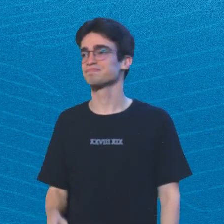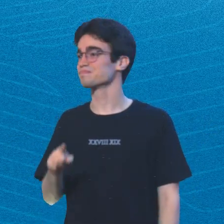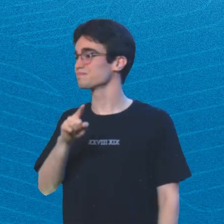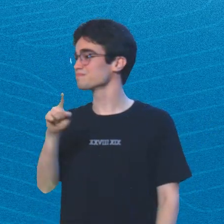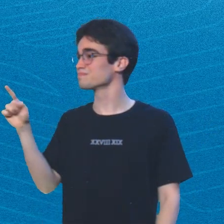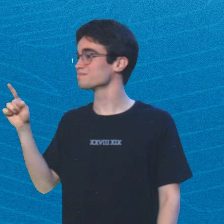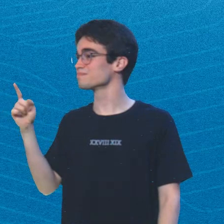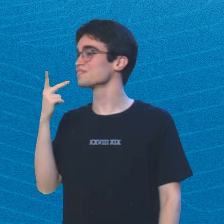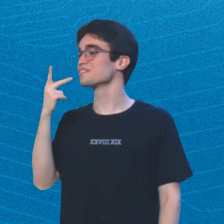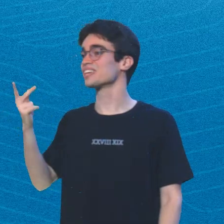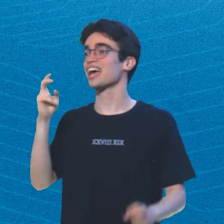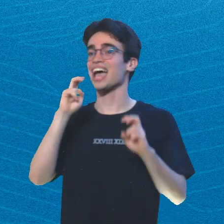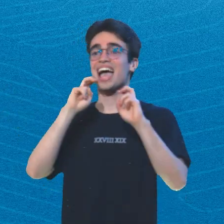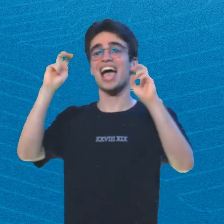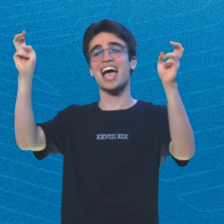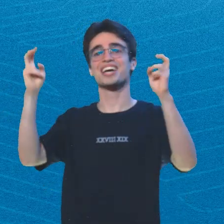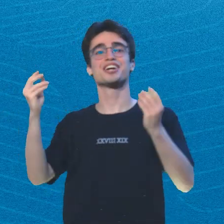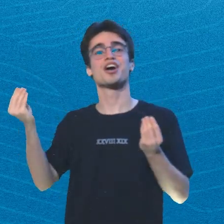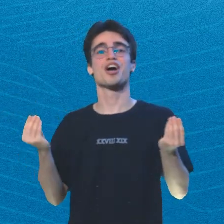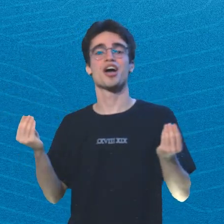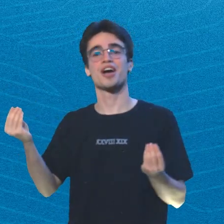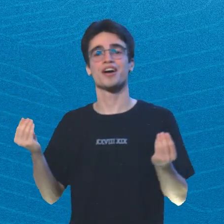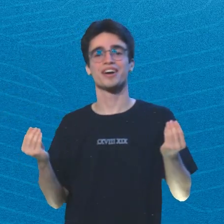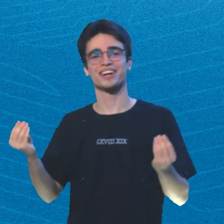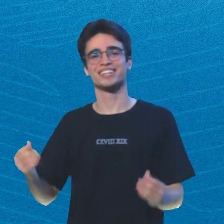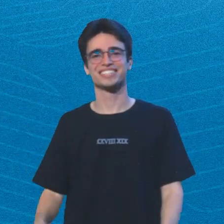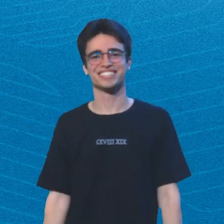Quem arrisca dar um berro aí, como fica em inglês?